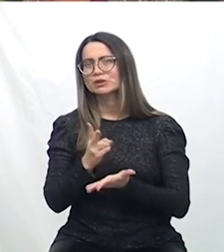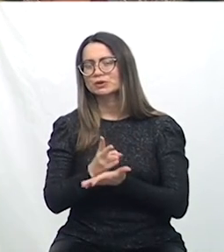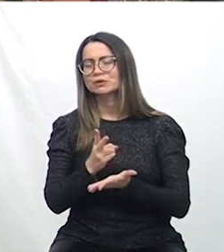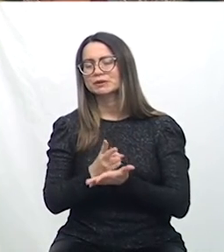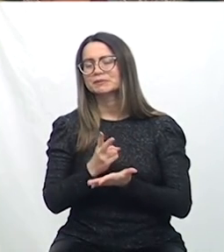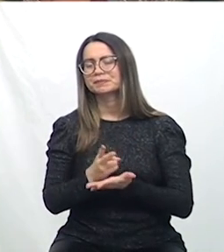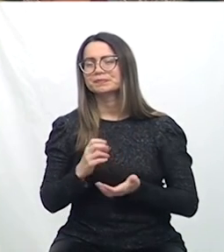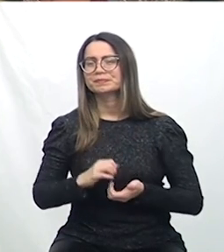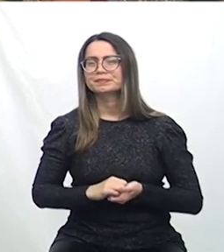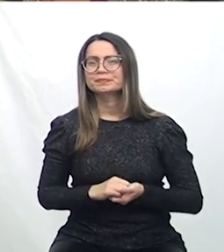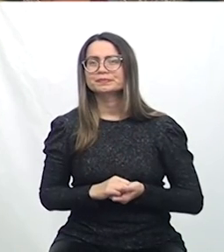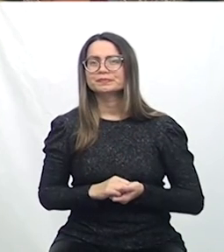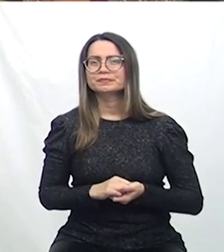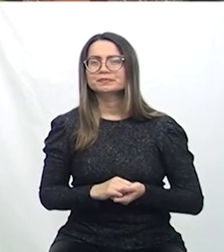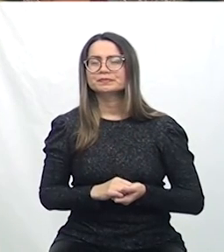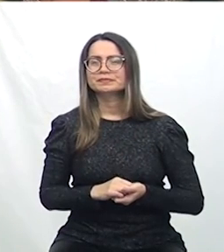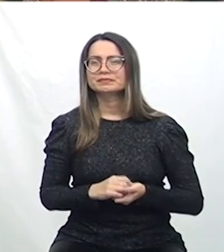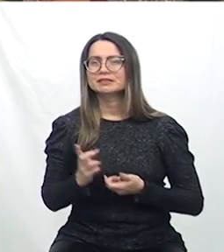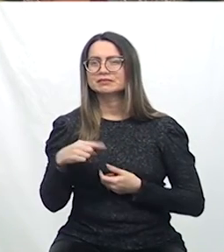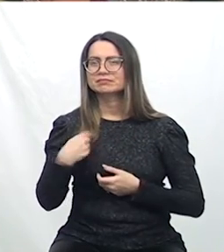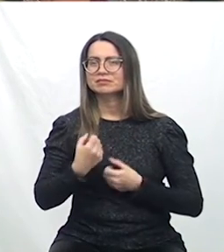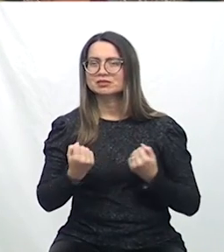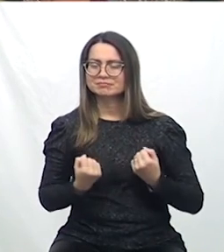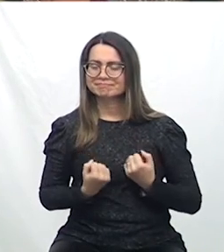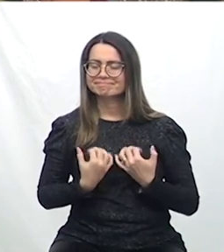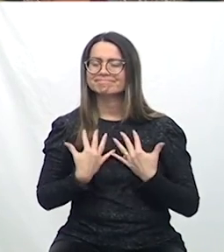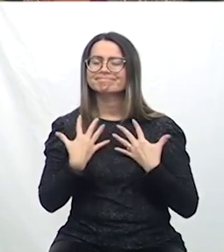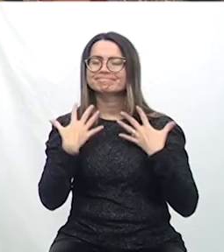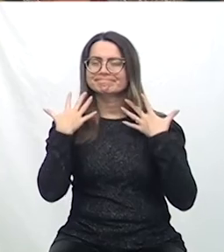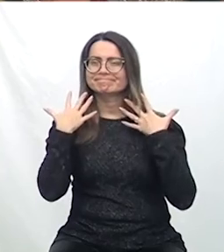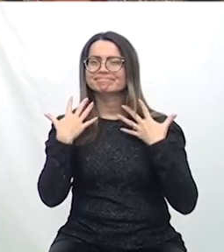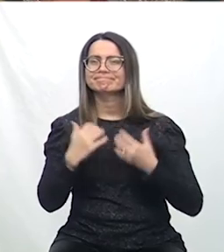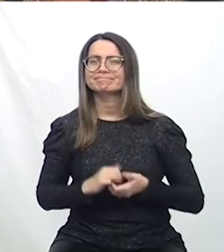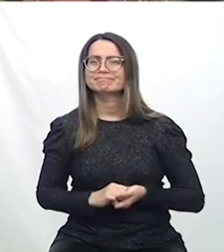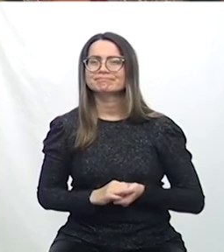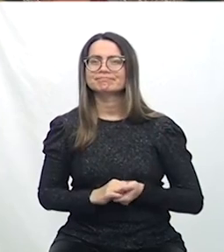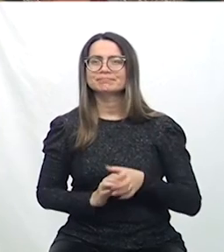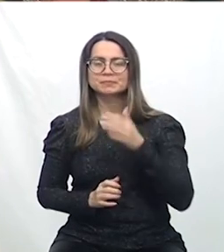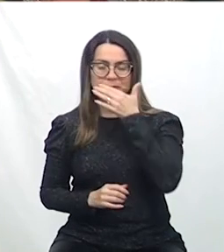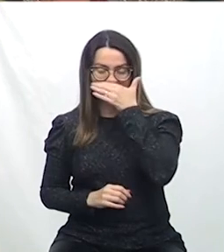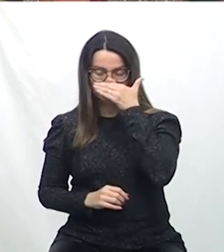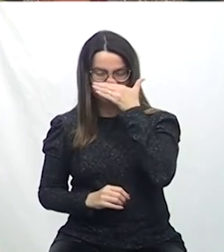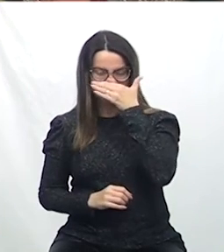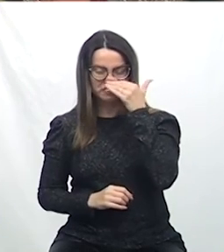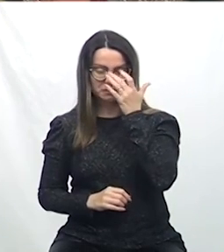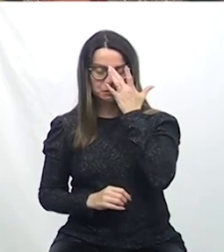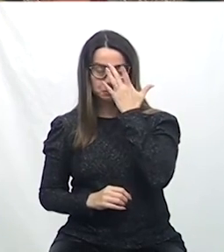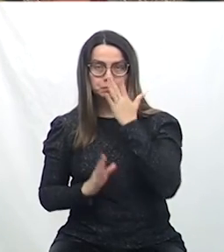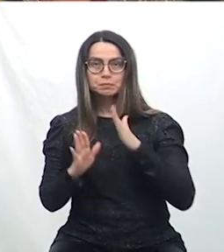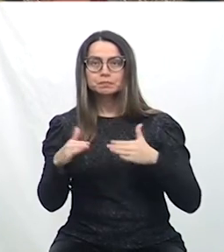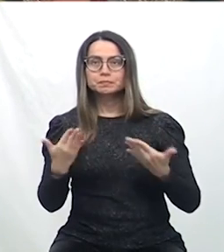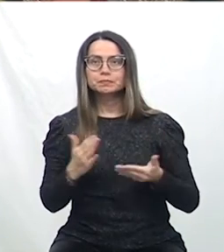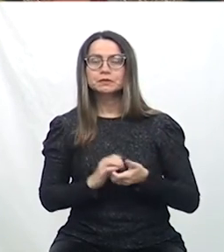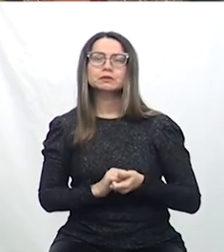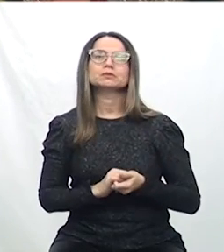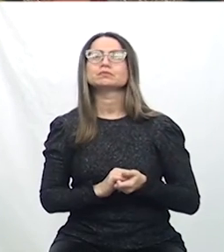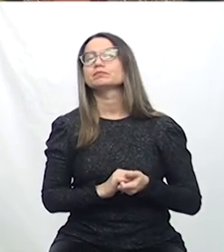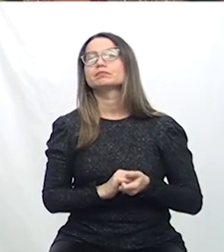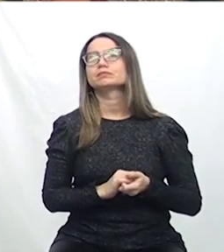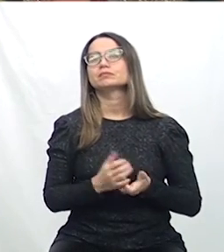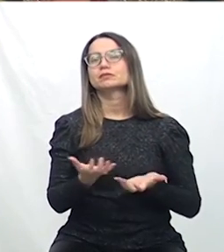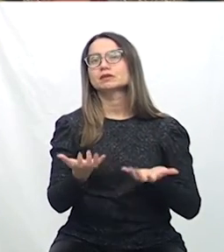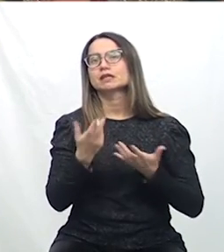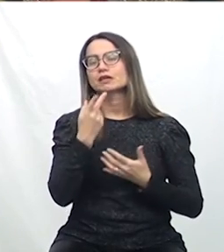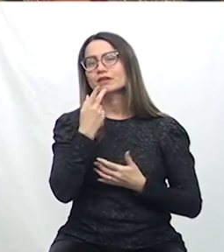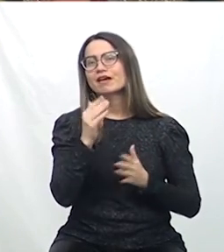nessa modalidade e nos dando muito orgulho para todos os criciumenses. Então, falta pouco,